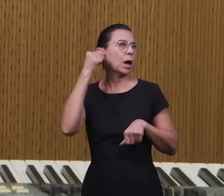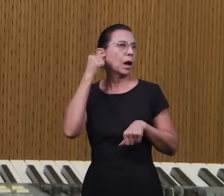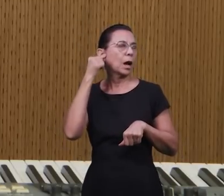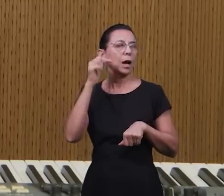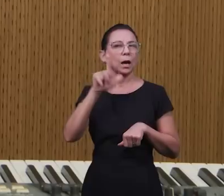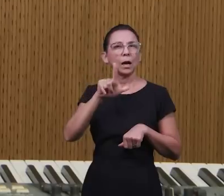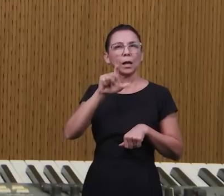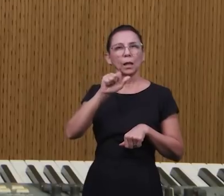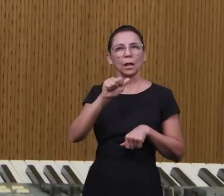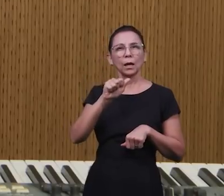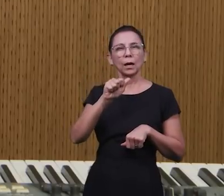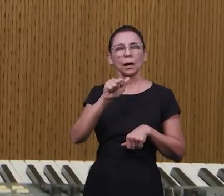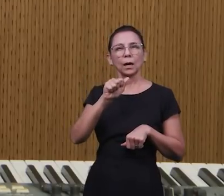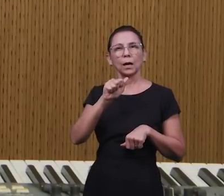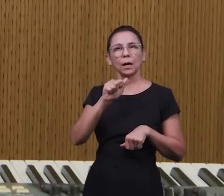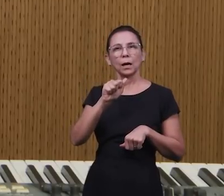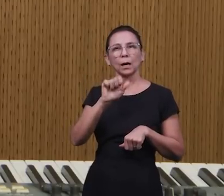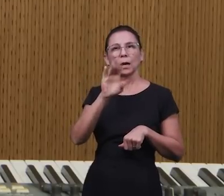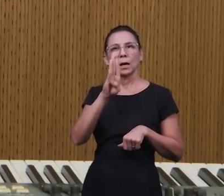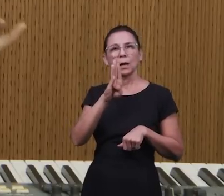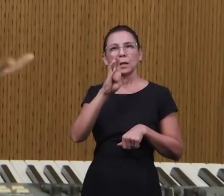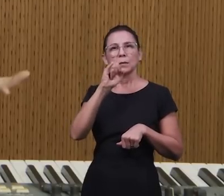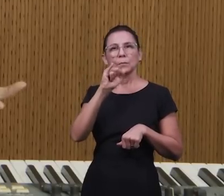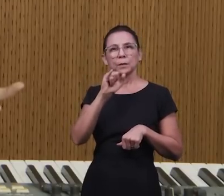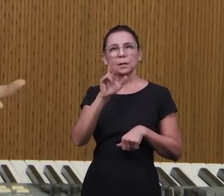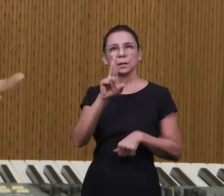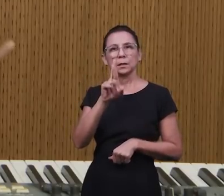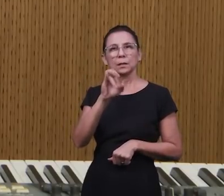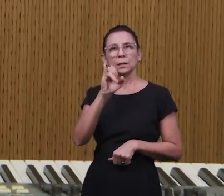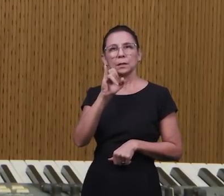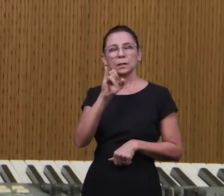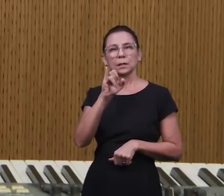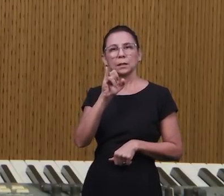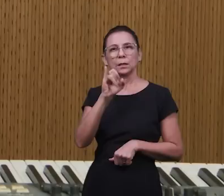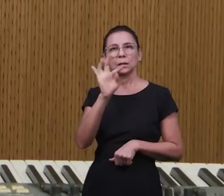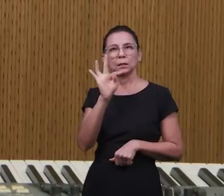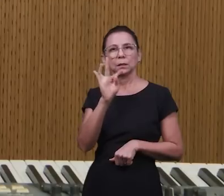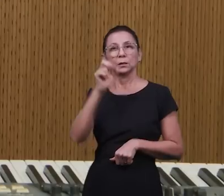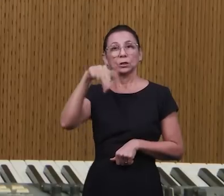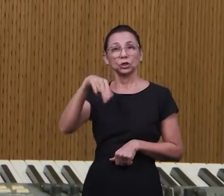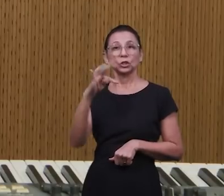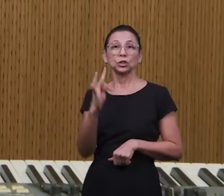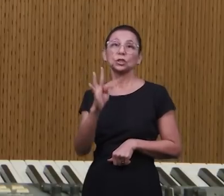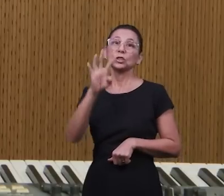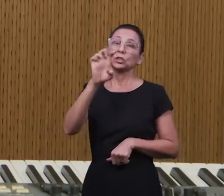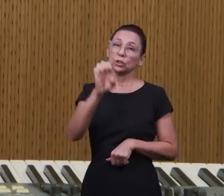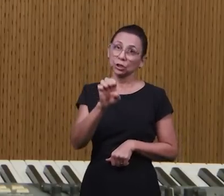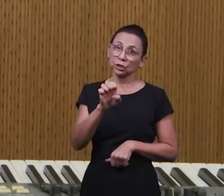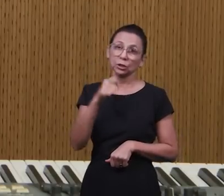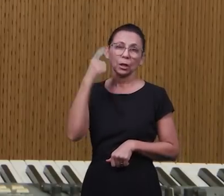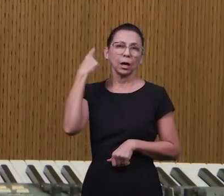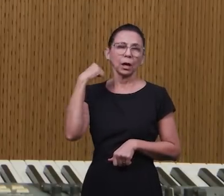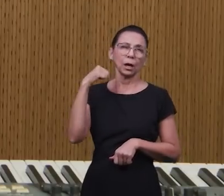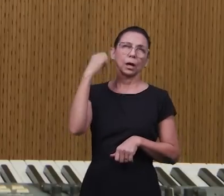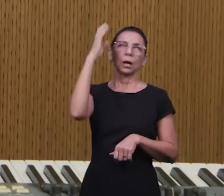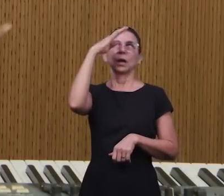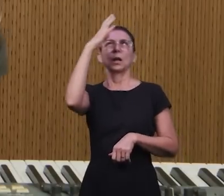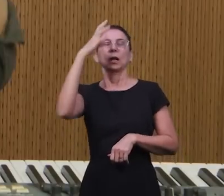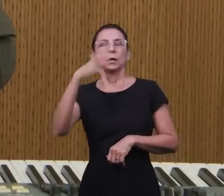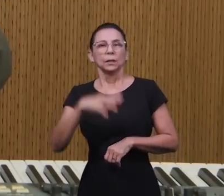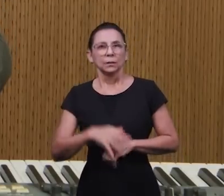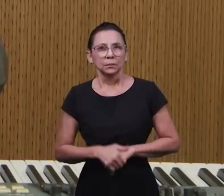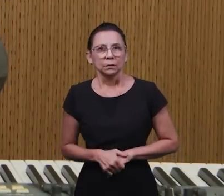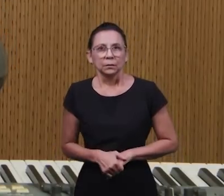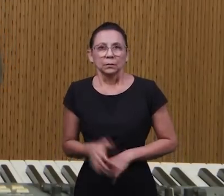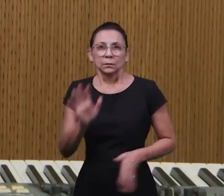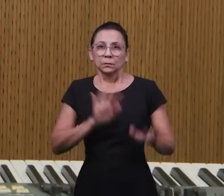causar. Tudo tem que ser feito com o maior cuidado possível e também com muita sensibilidade para você perceber